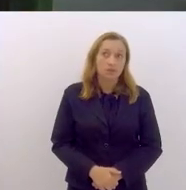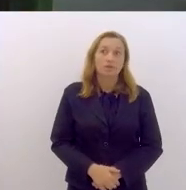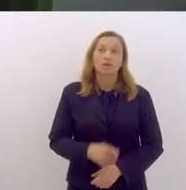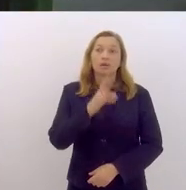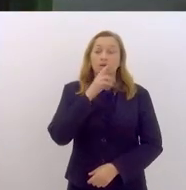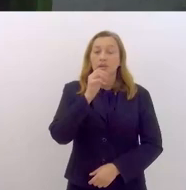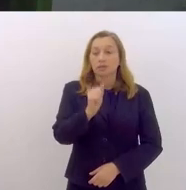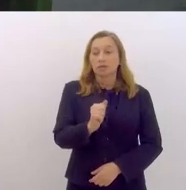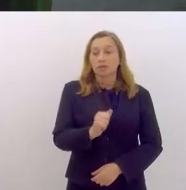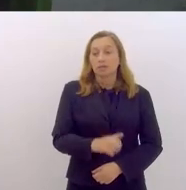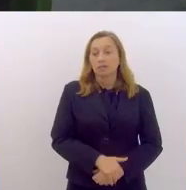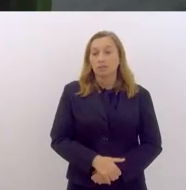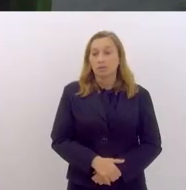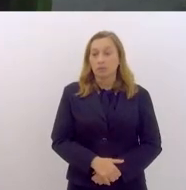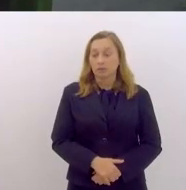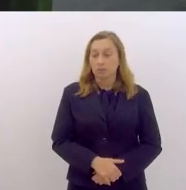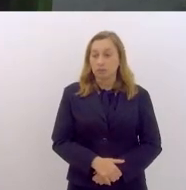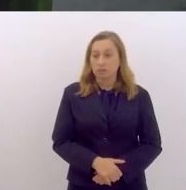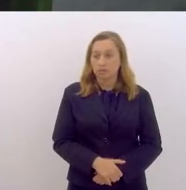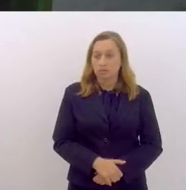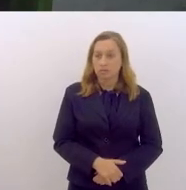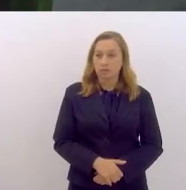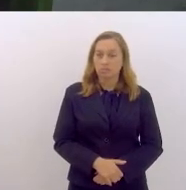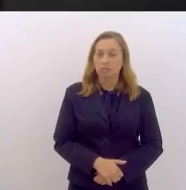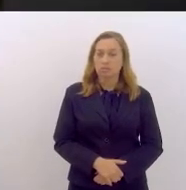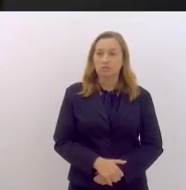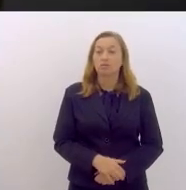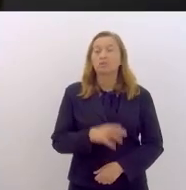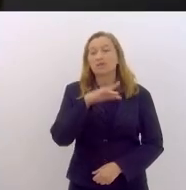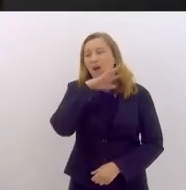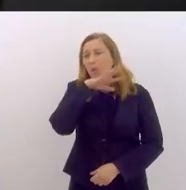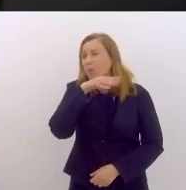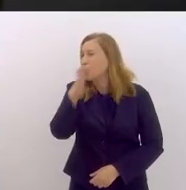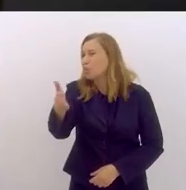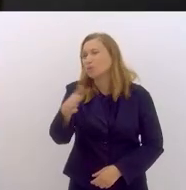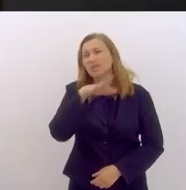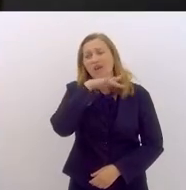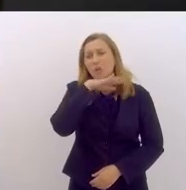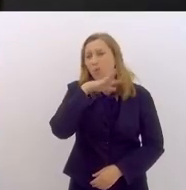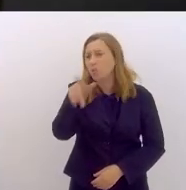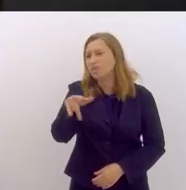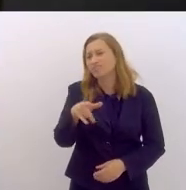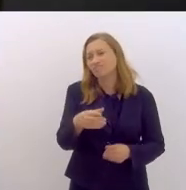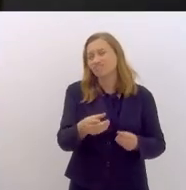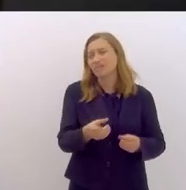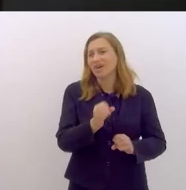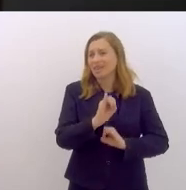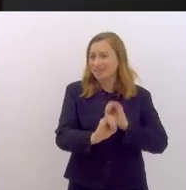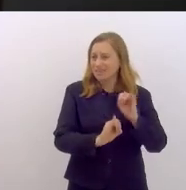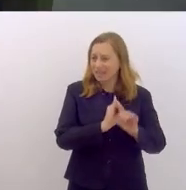Rodrigo. Obrigado. Está ruim a sua ligação.